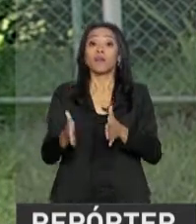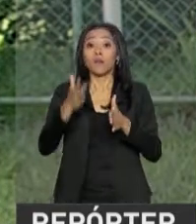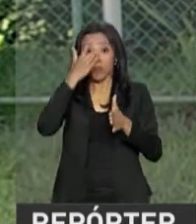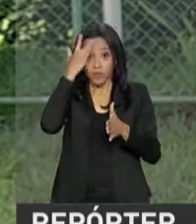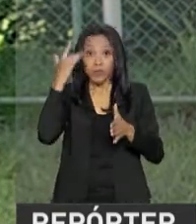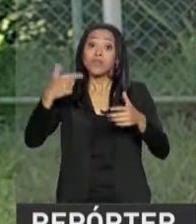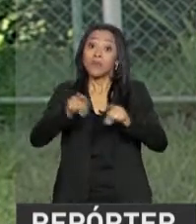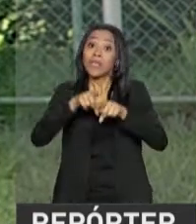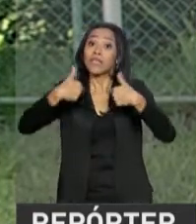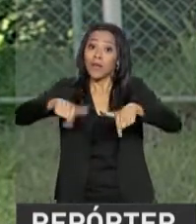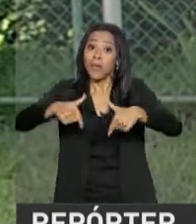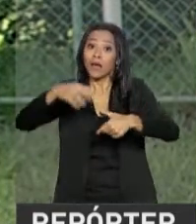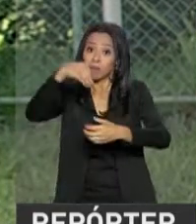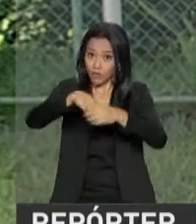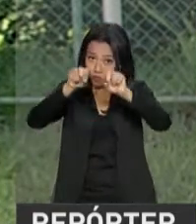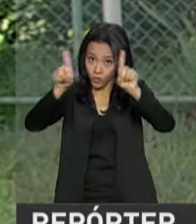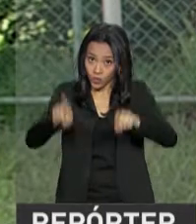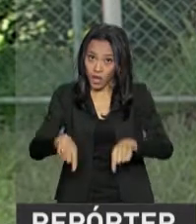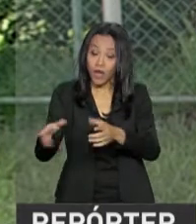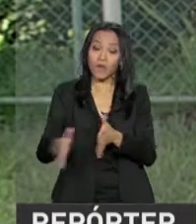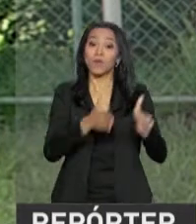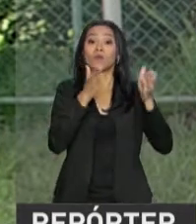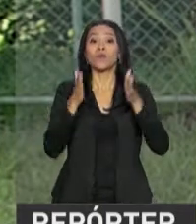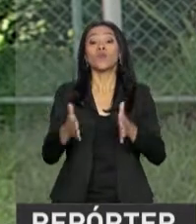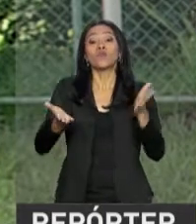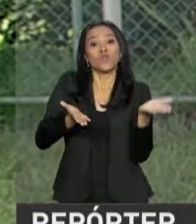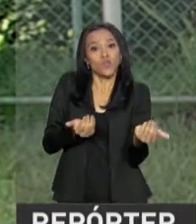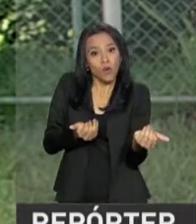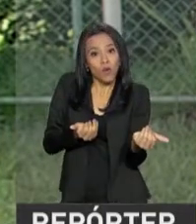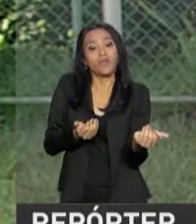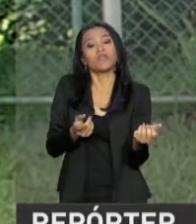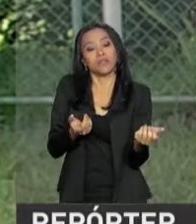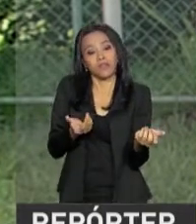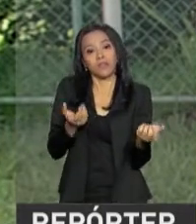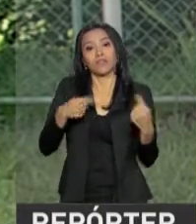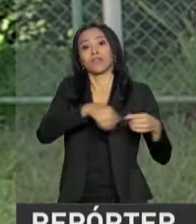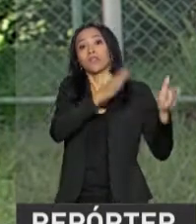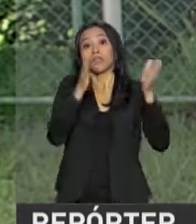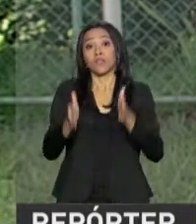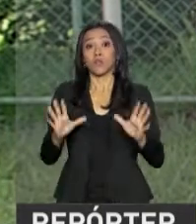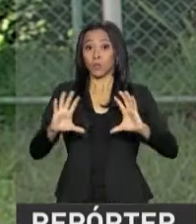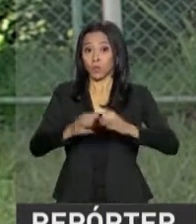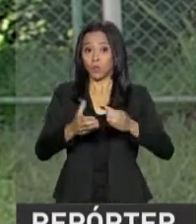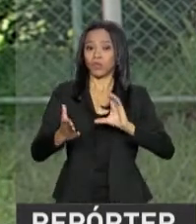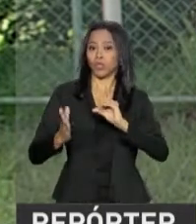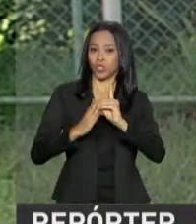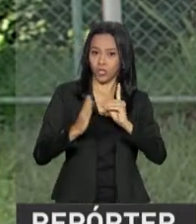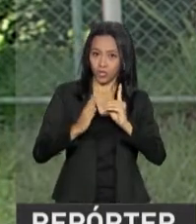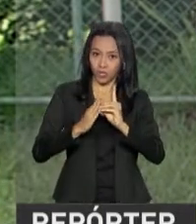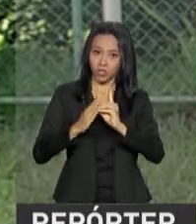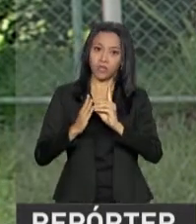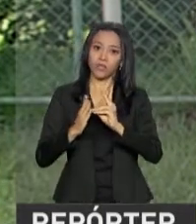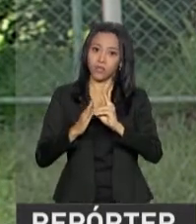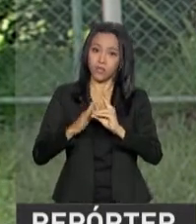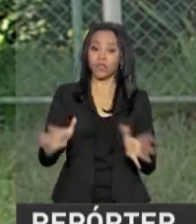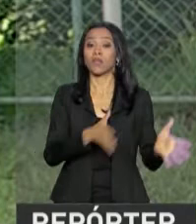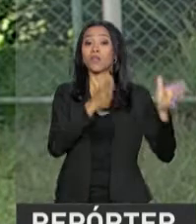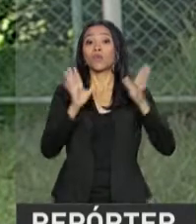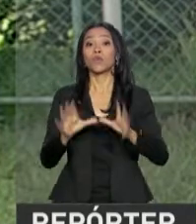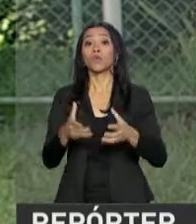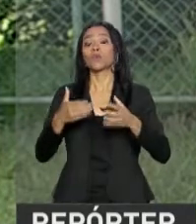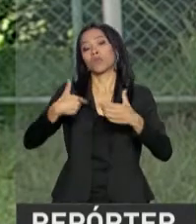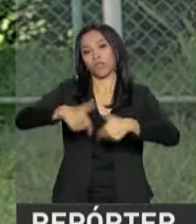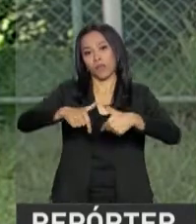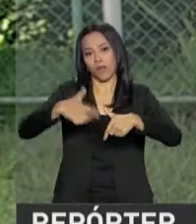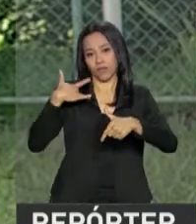sistema prisional, os jovens que estão cumprindo alguma medida socioeducativa, os indígenas, os trabalhadores da área de saúde, os professores